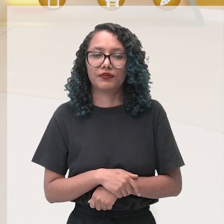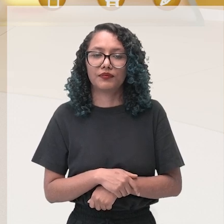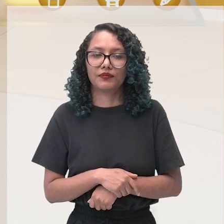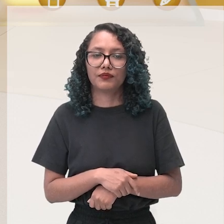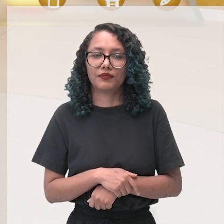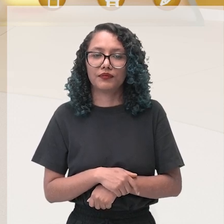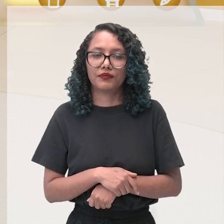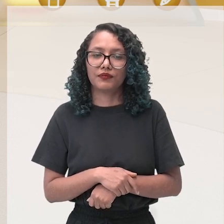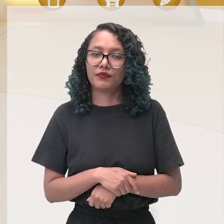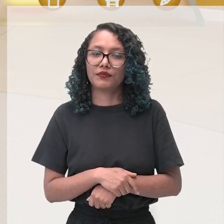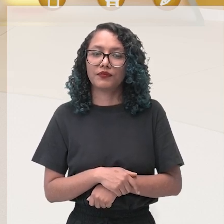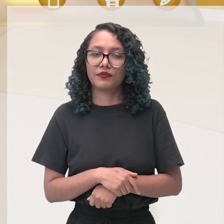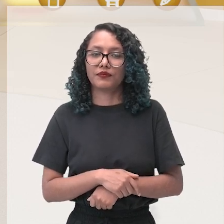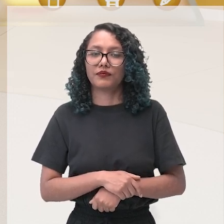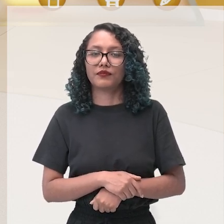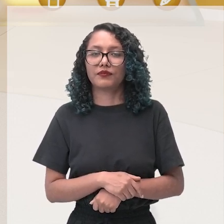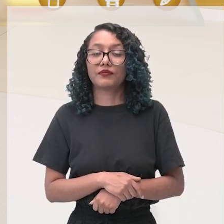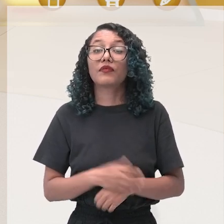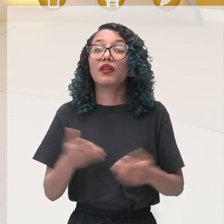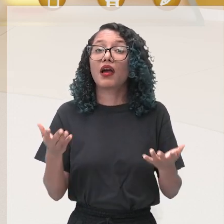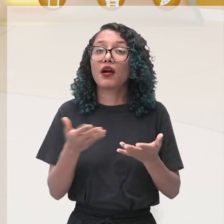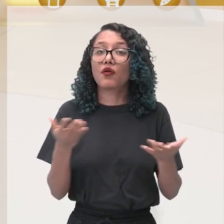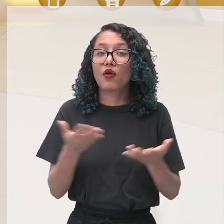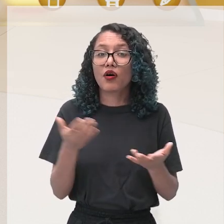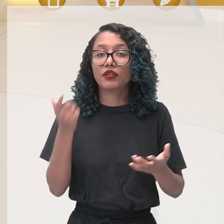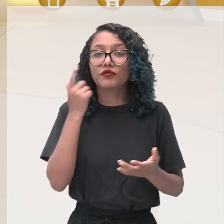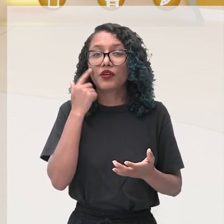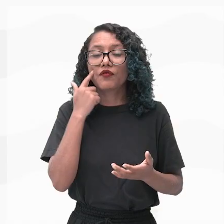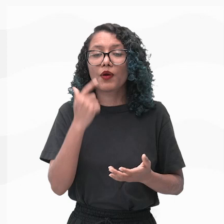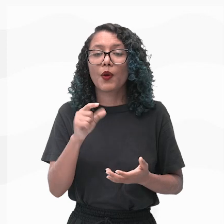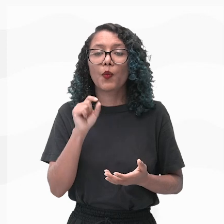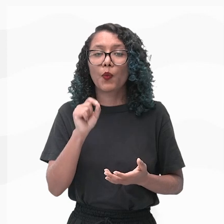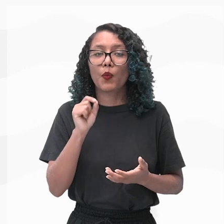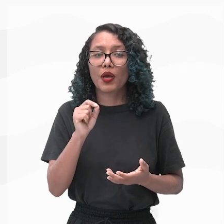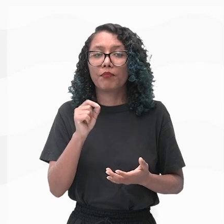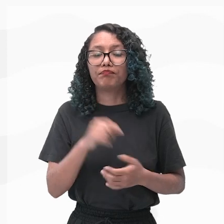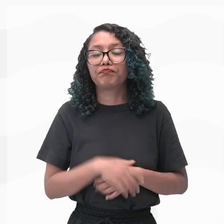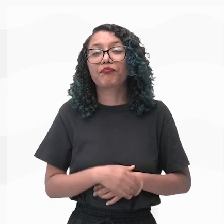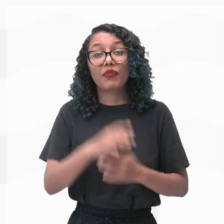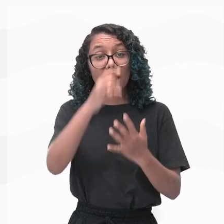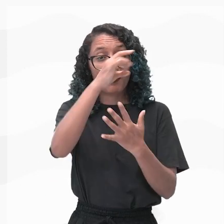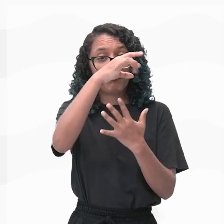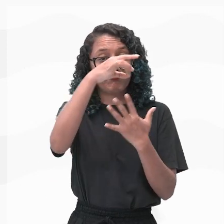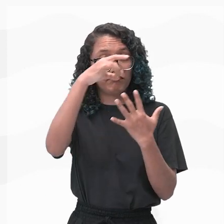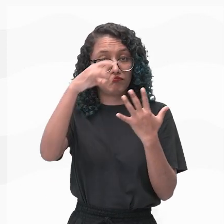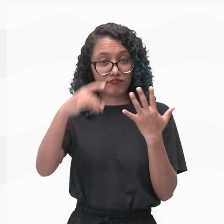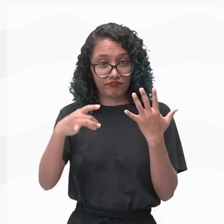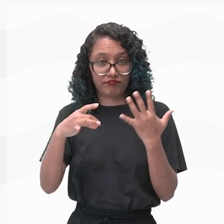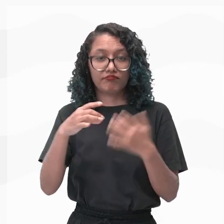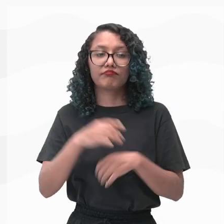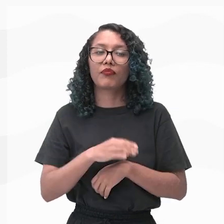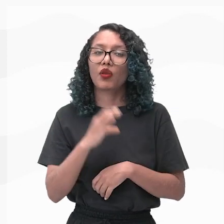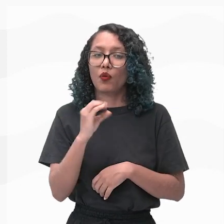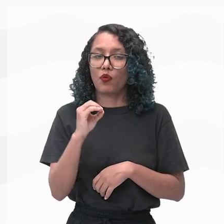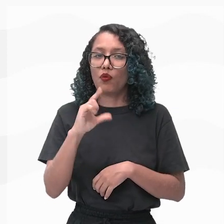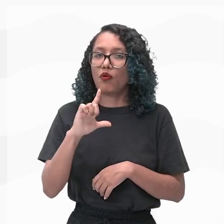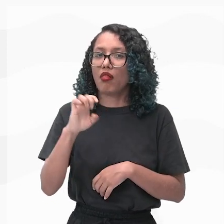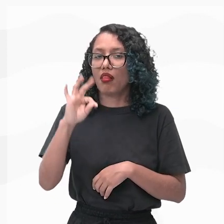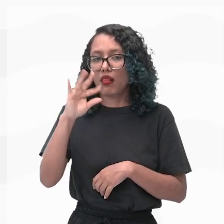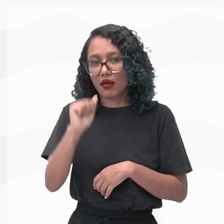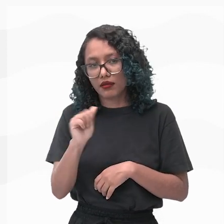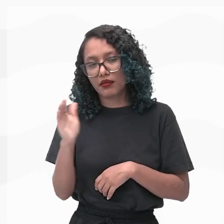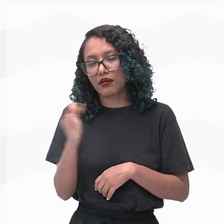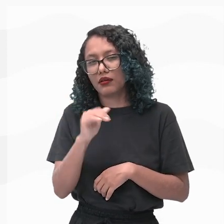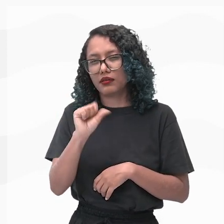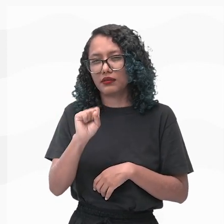a questão agora da coleta seletiva. A coleta seletiva, representada por